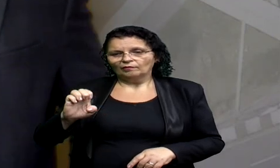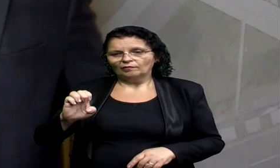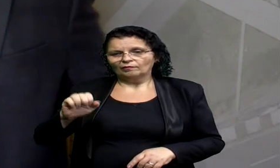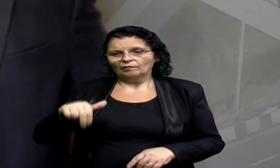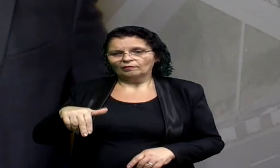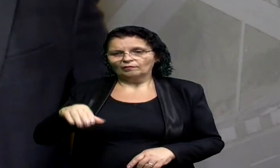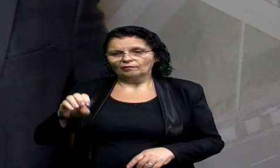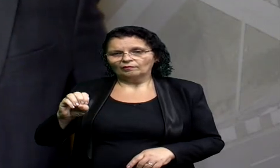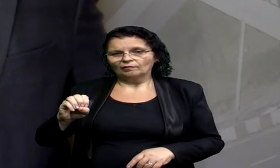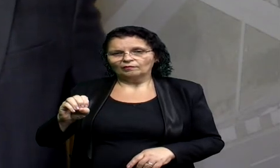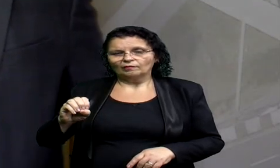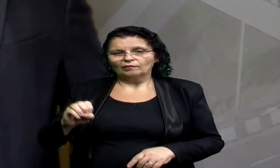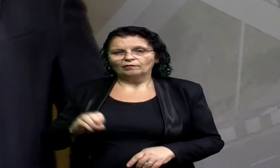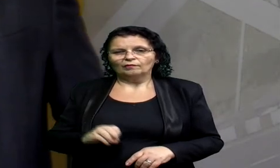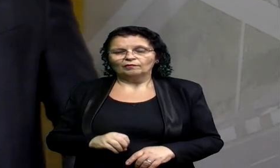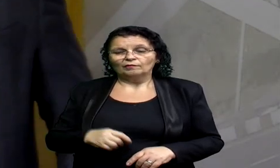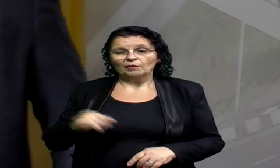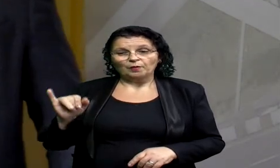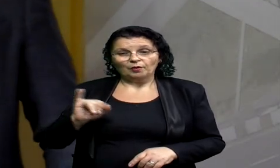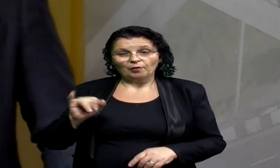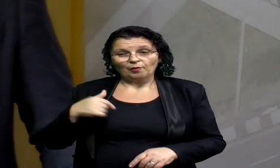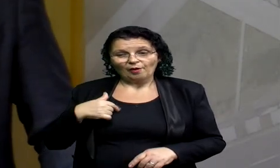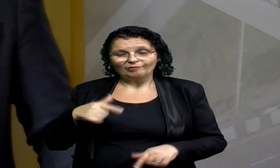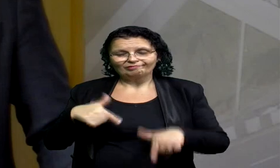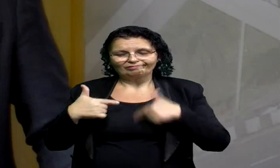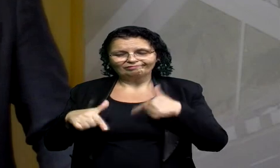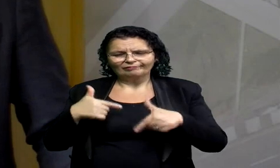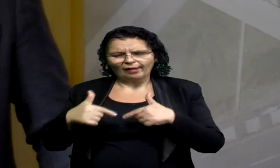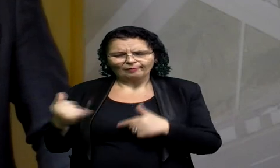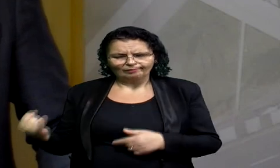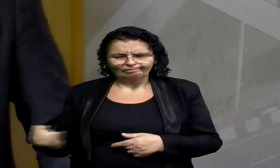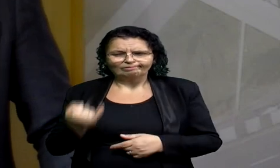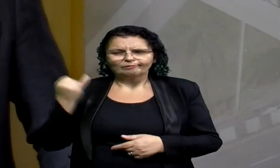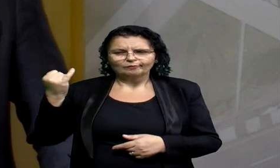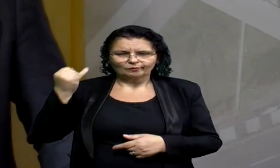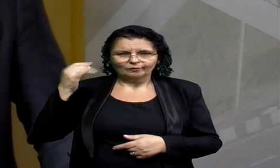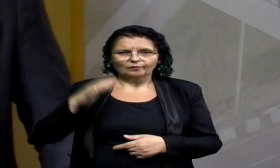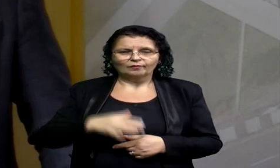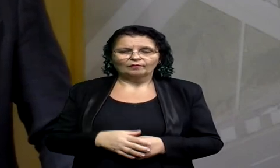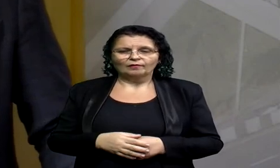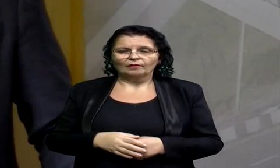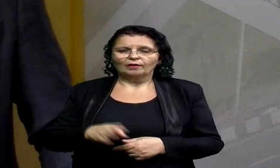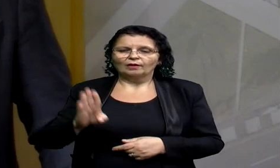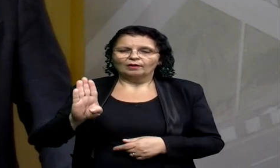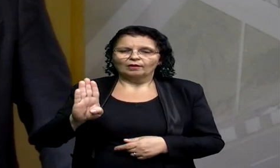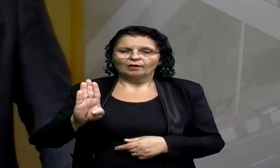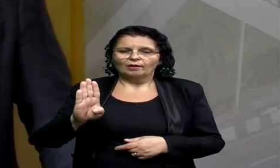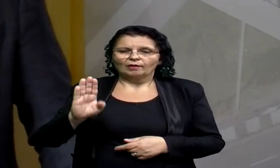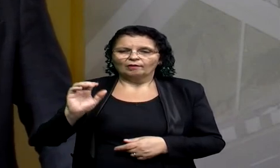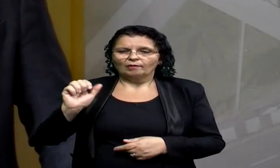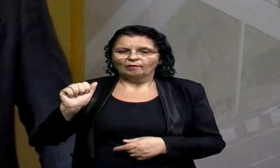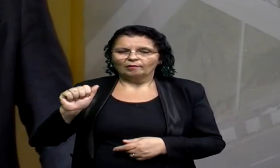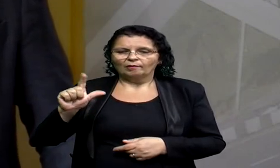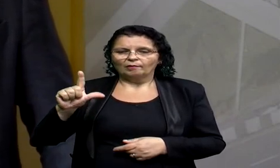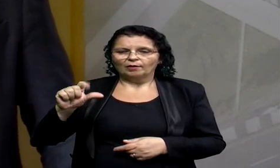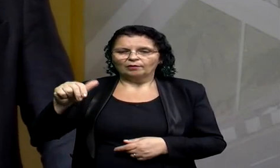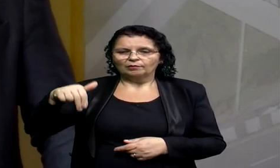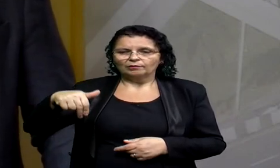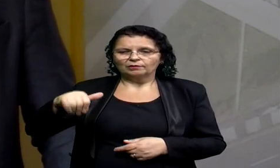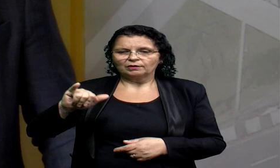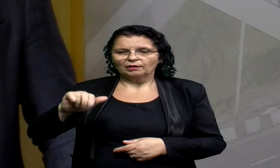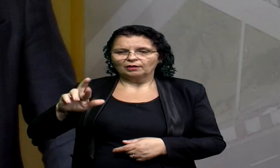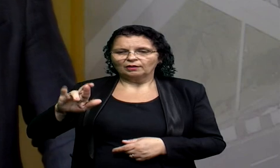Catarina meu irmão tem um trabalho importante lá na cidade de balneara e Camburiu com dependentes